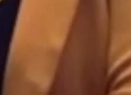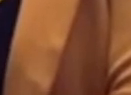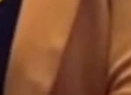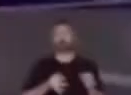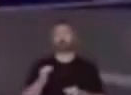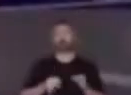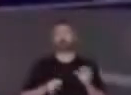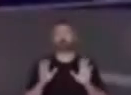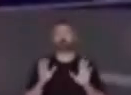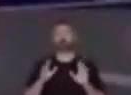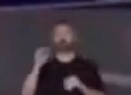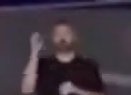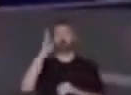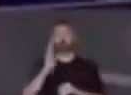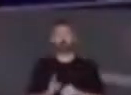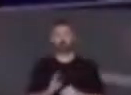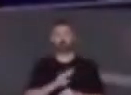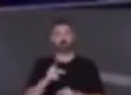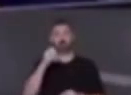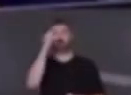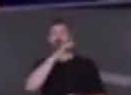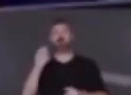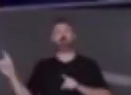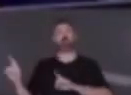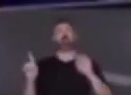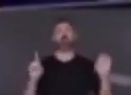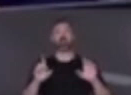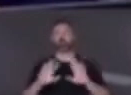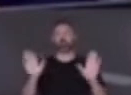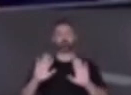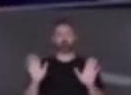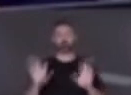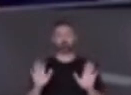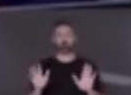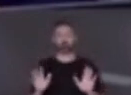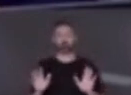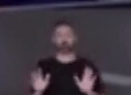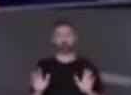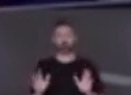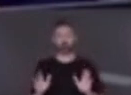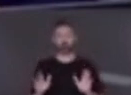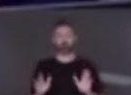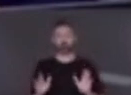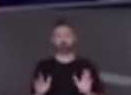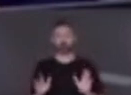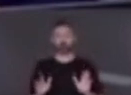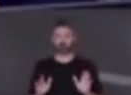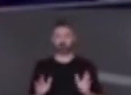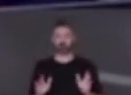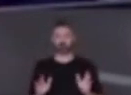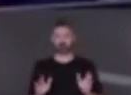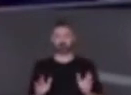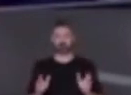que o deputado federal, o senador, o ministro de Estado e por aí vai, tem prerrogativa de foro